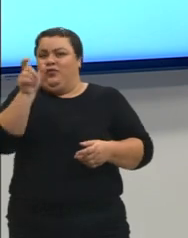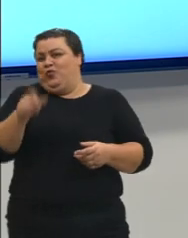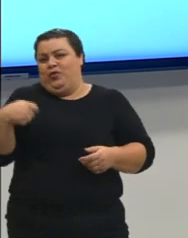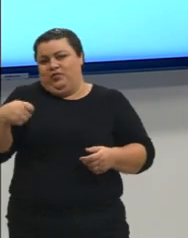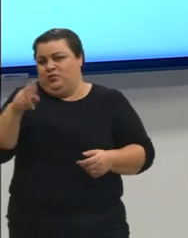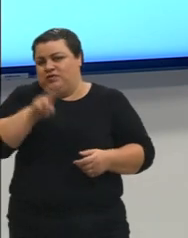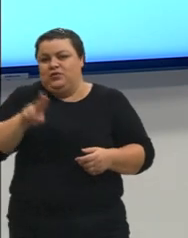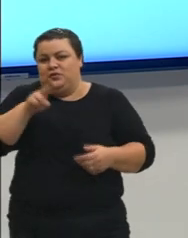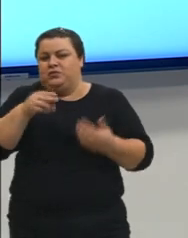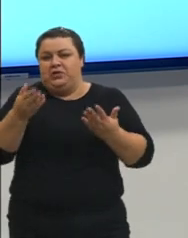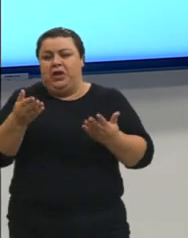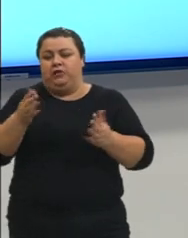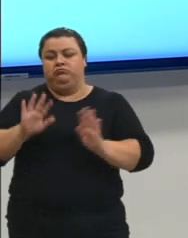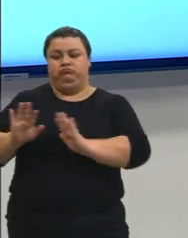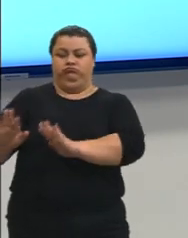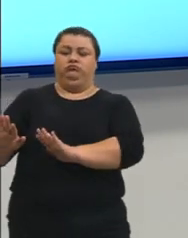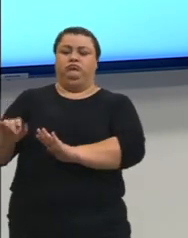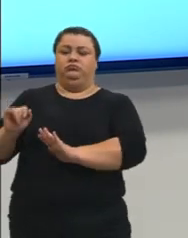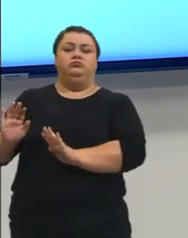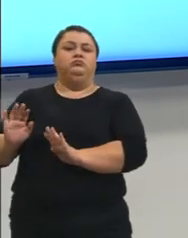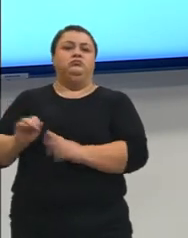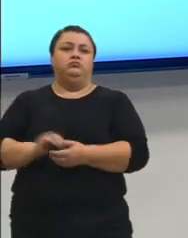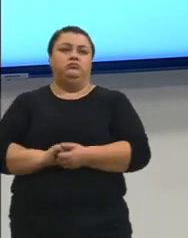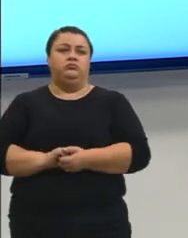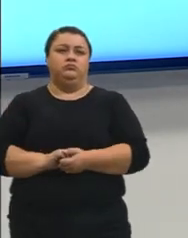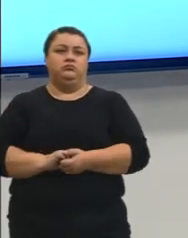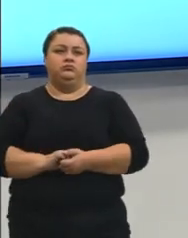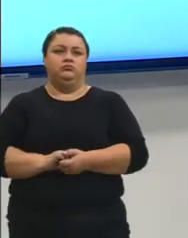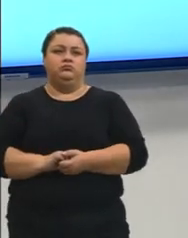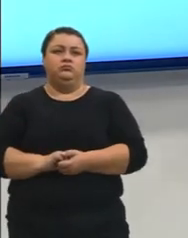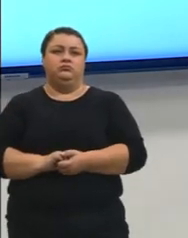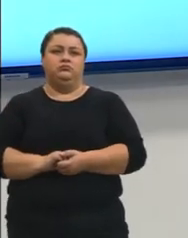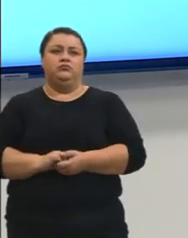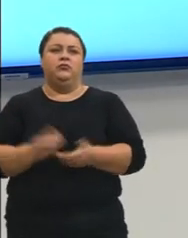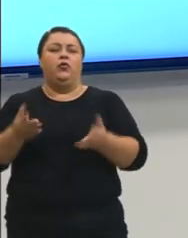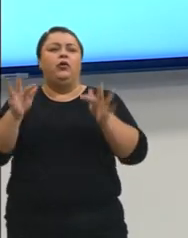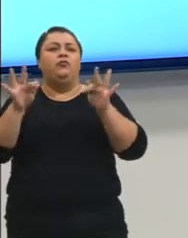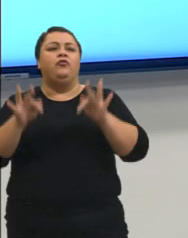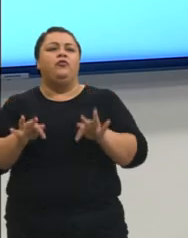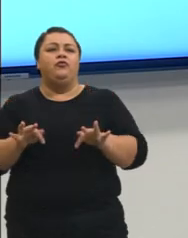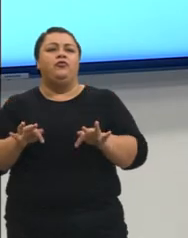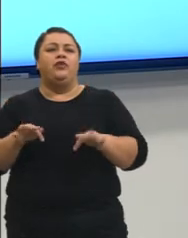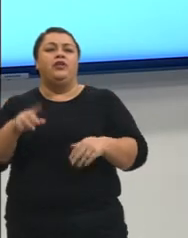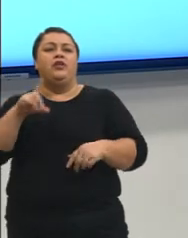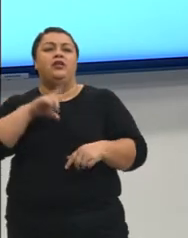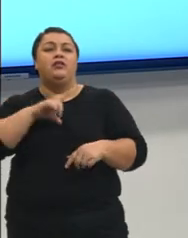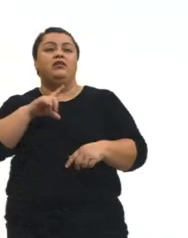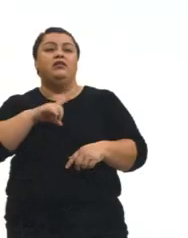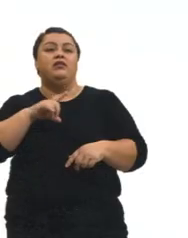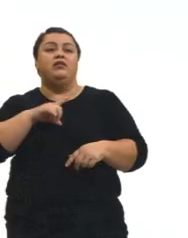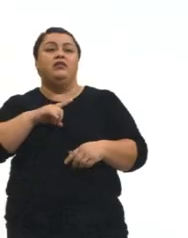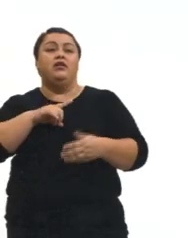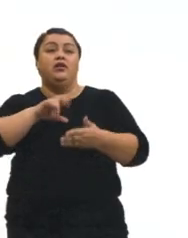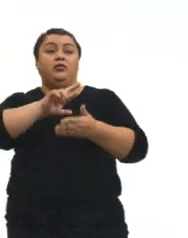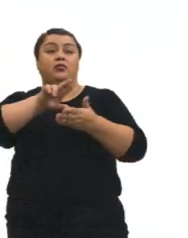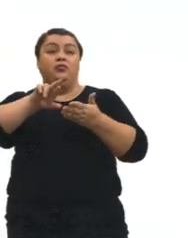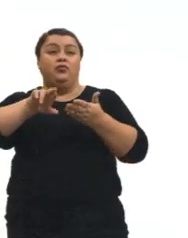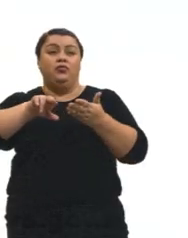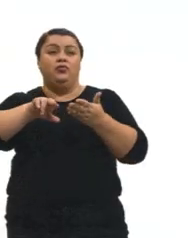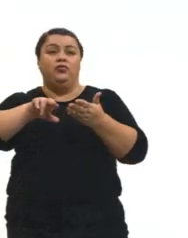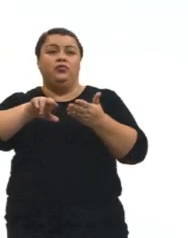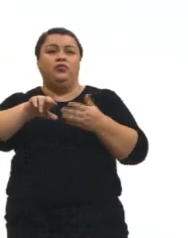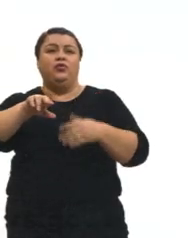termo que se vocês quiserem colocar por estilo beleza por fim a gente tem os nossos termos acessórios